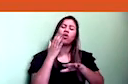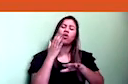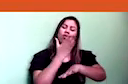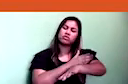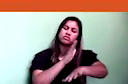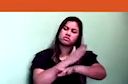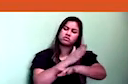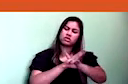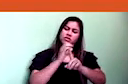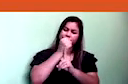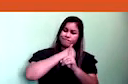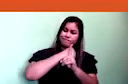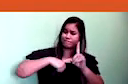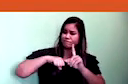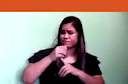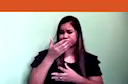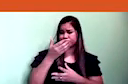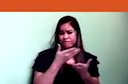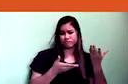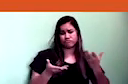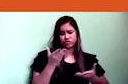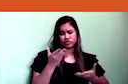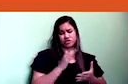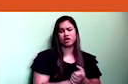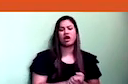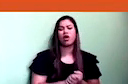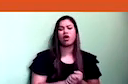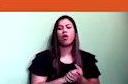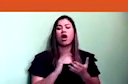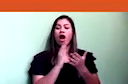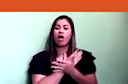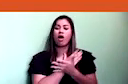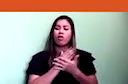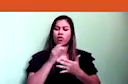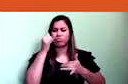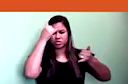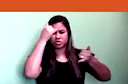devo evitar. Uma das principais